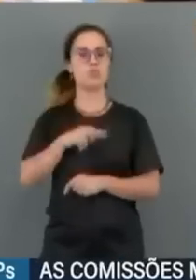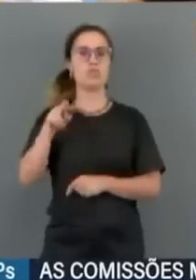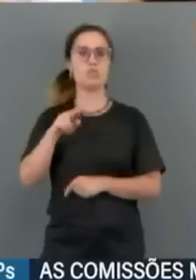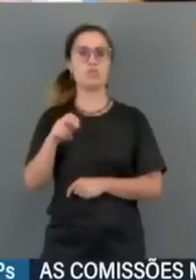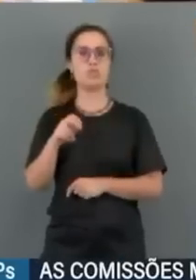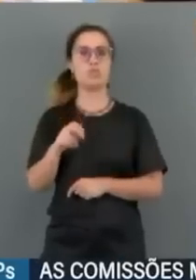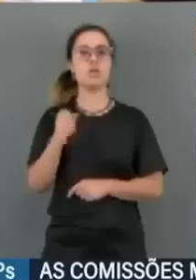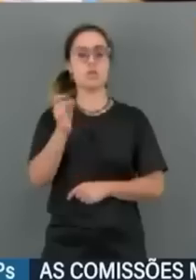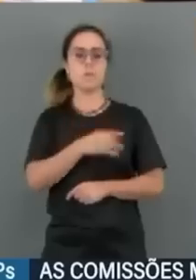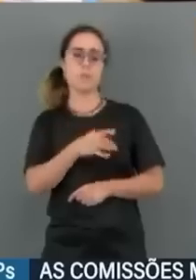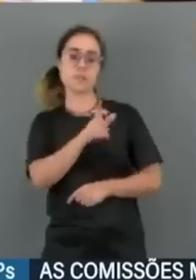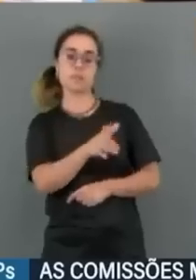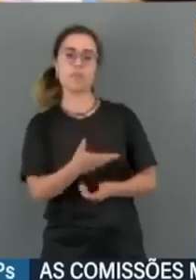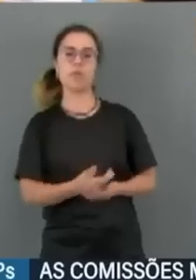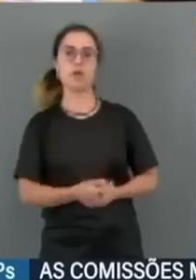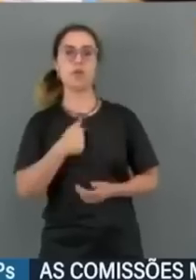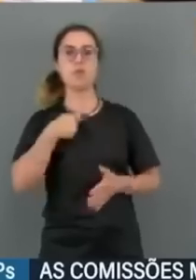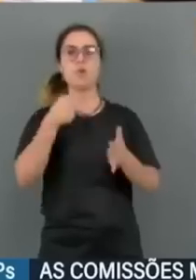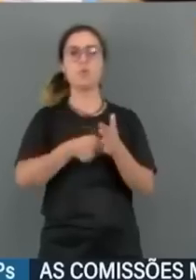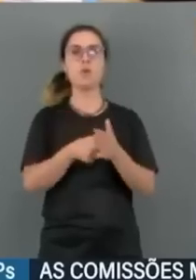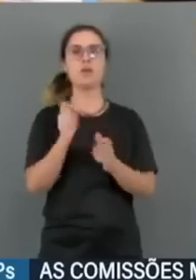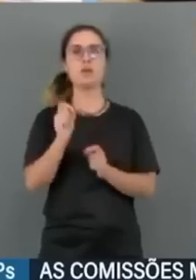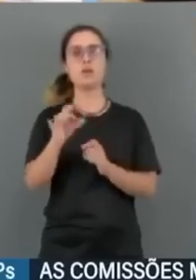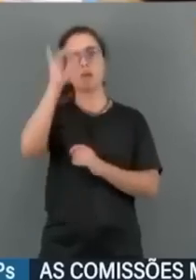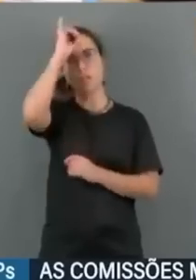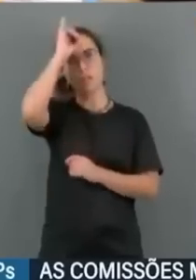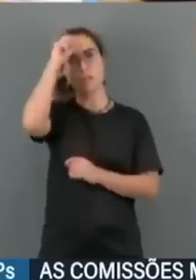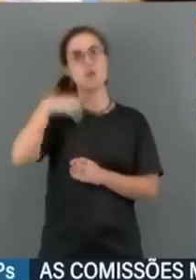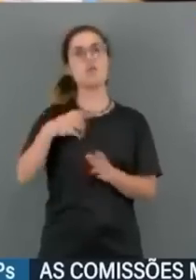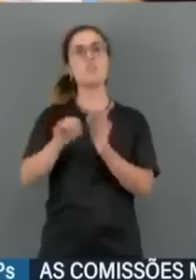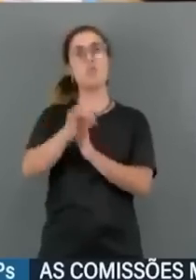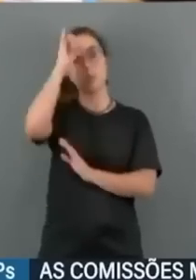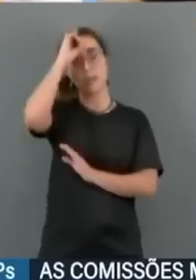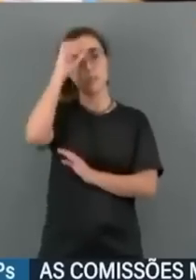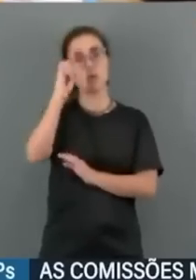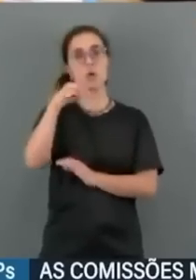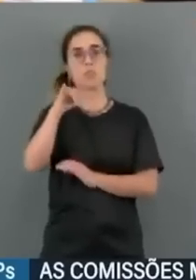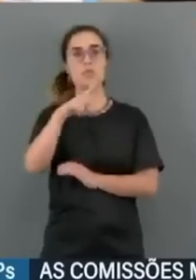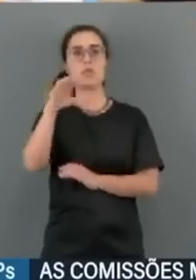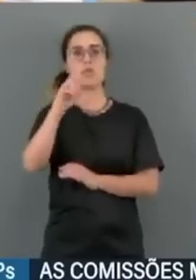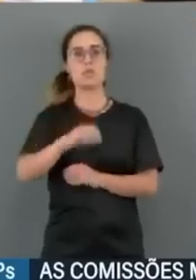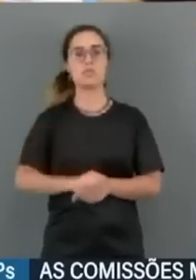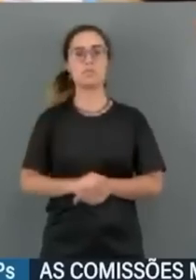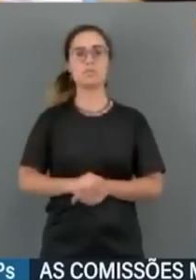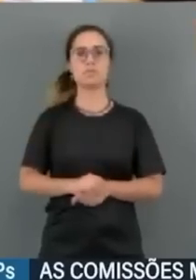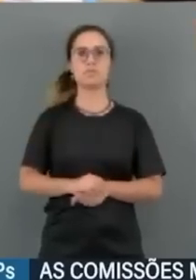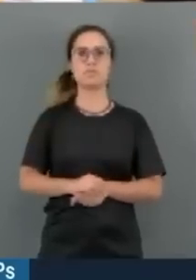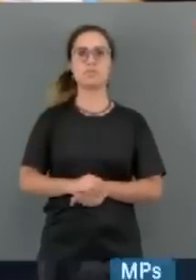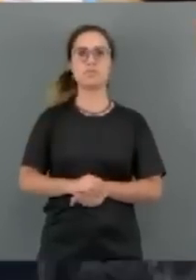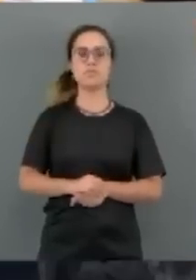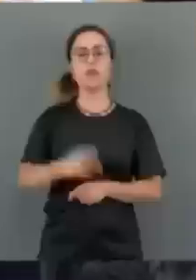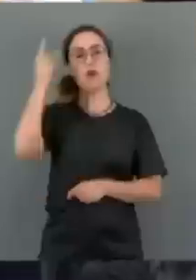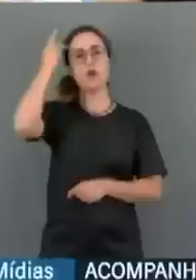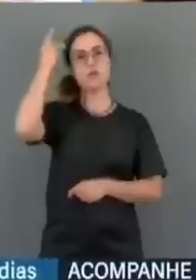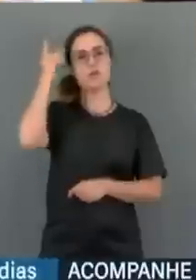esse? Pois eu estou aqui para brigar para quem é inocente e vão brigar pela omissão. Porque eu quero falar uma coisa para você, Marcos Feliciano. A história de Davi, que Vossa